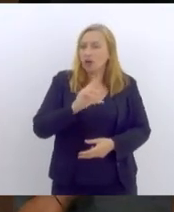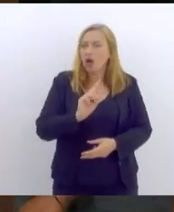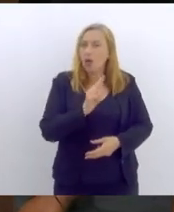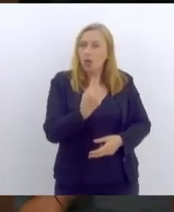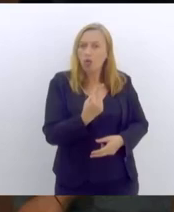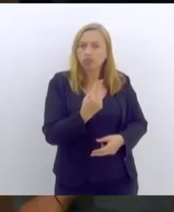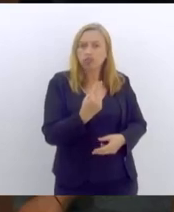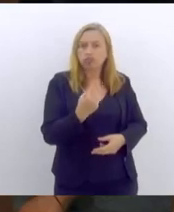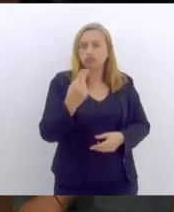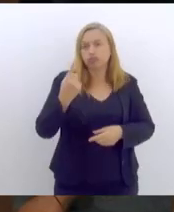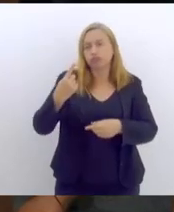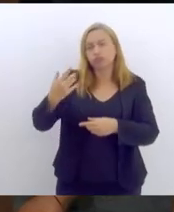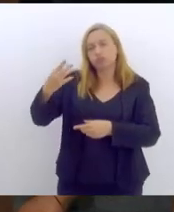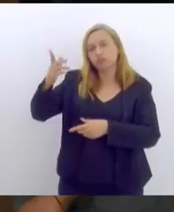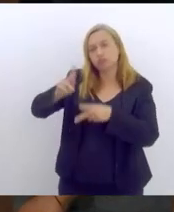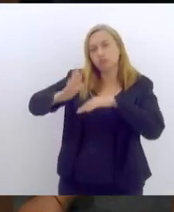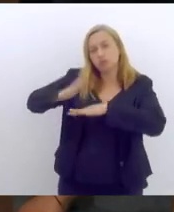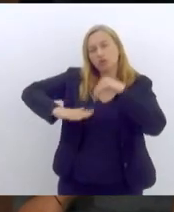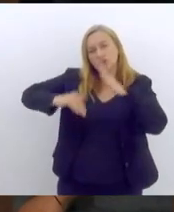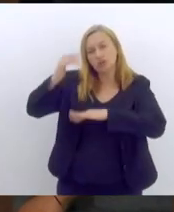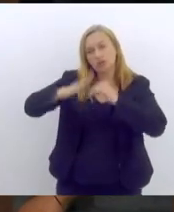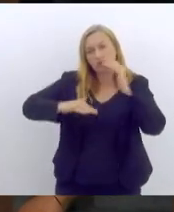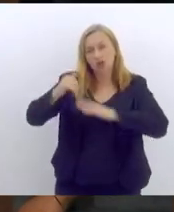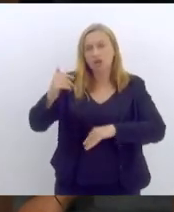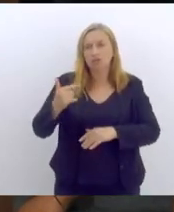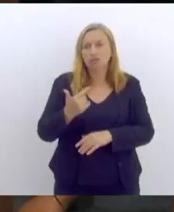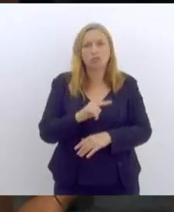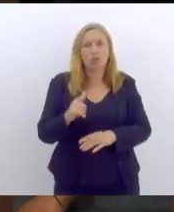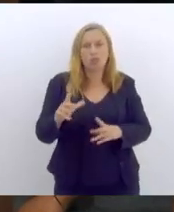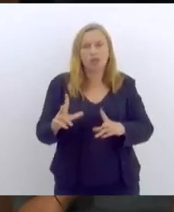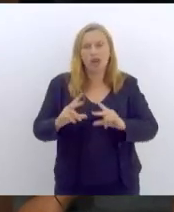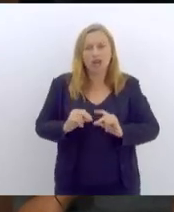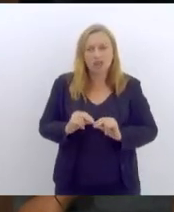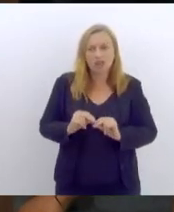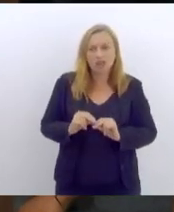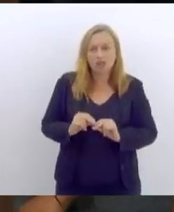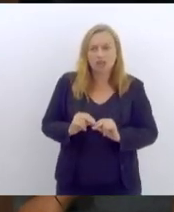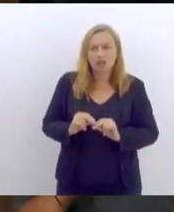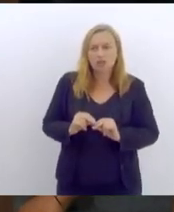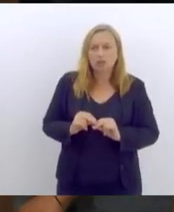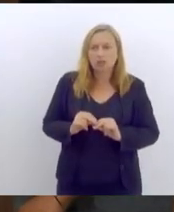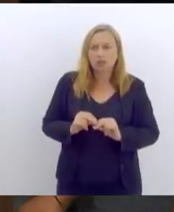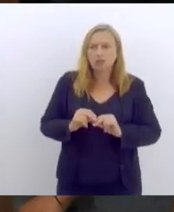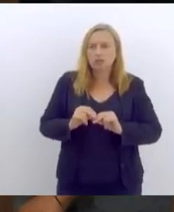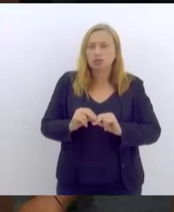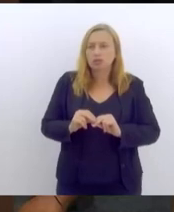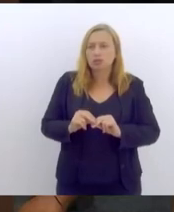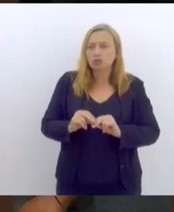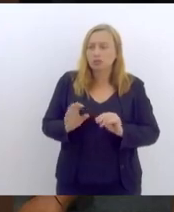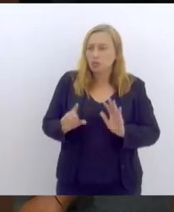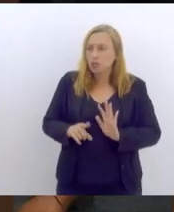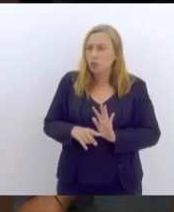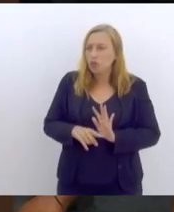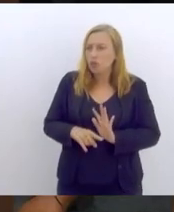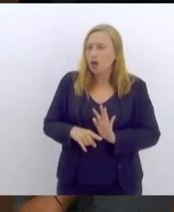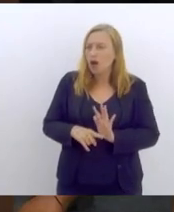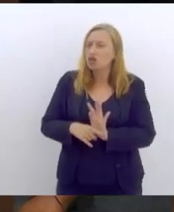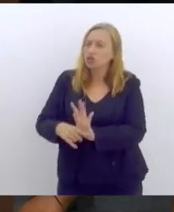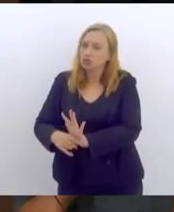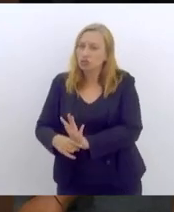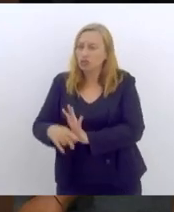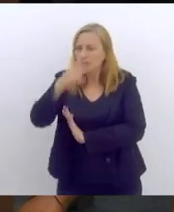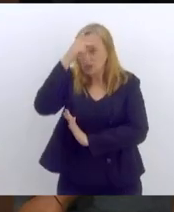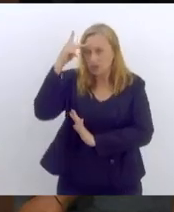âmbito público, profissional. E isso não é nenhum demérito quanto à contribuição ao qual motiva uma comenda como